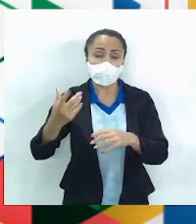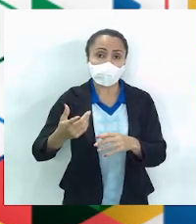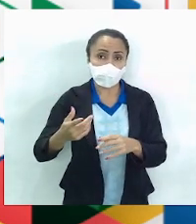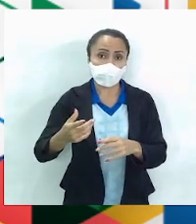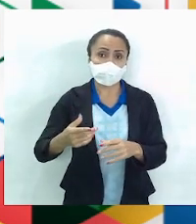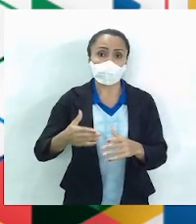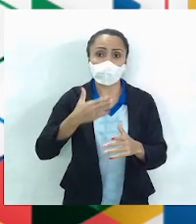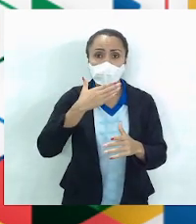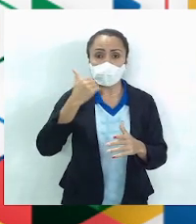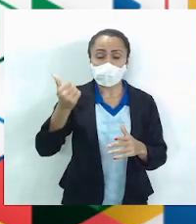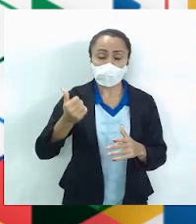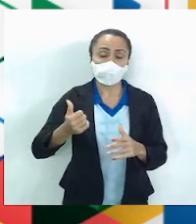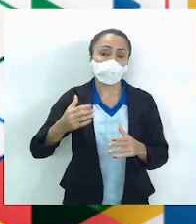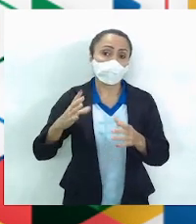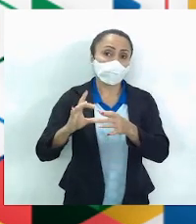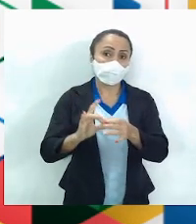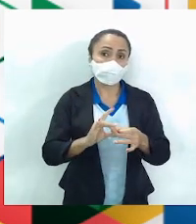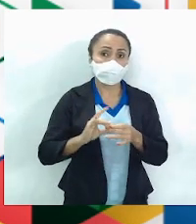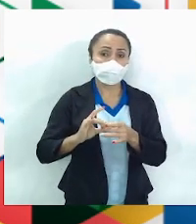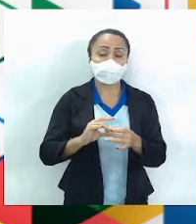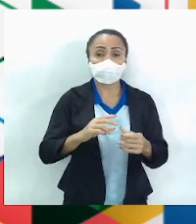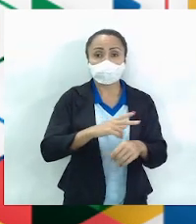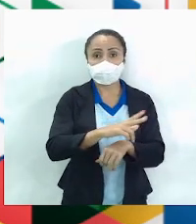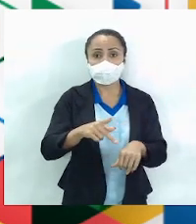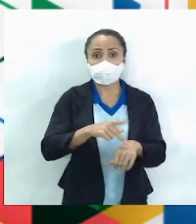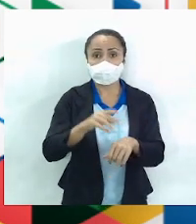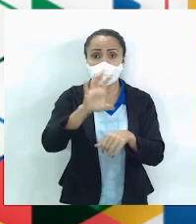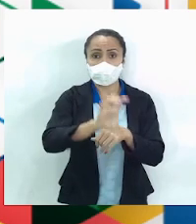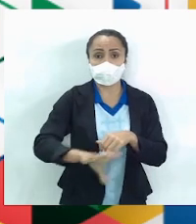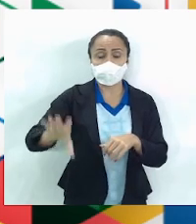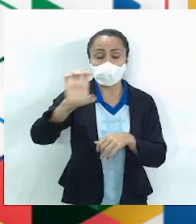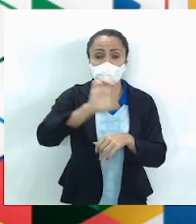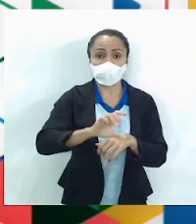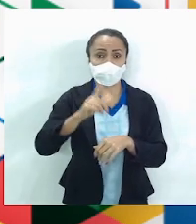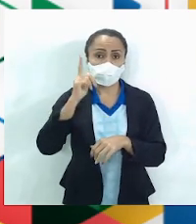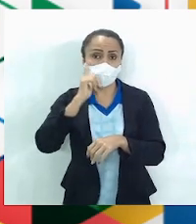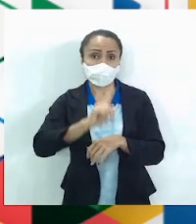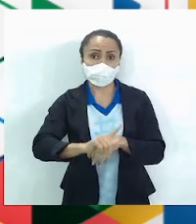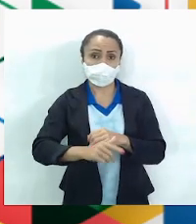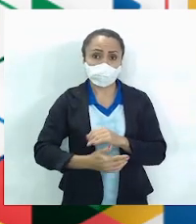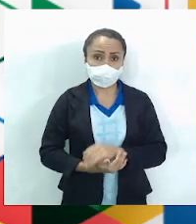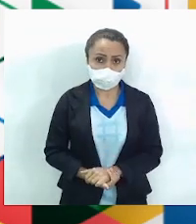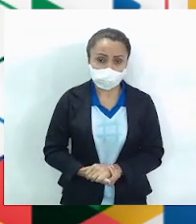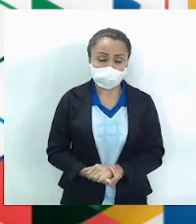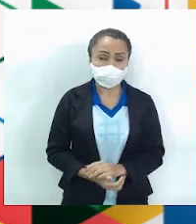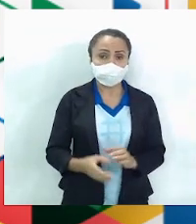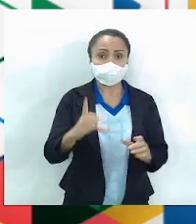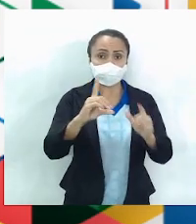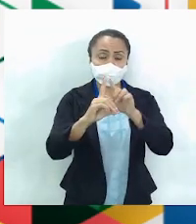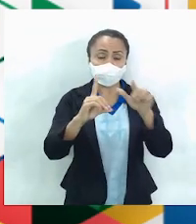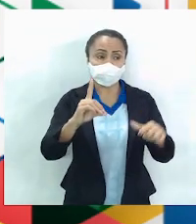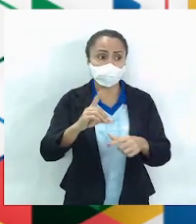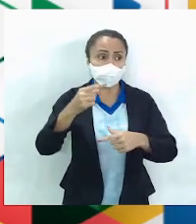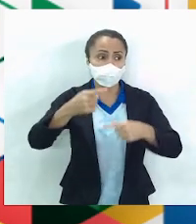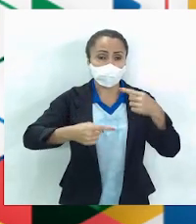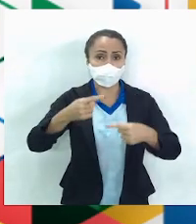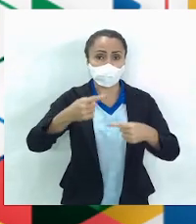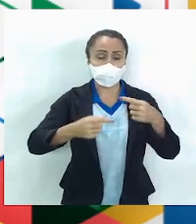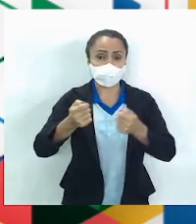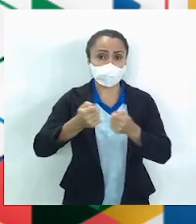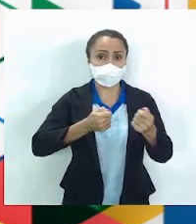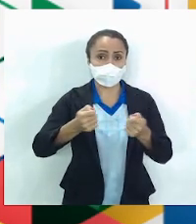de unificação que os países europeus conseguiram alcançar. D. Uma política de